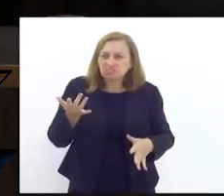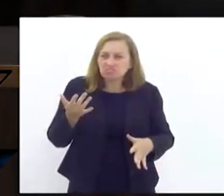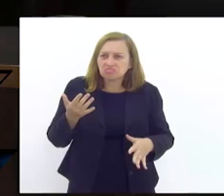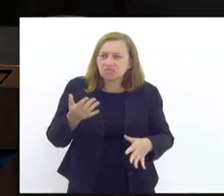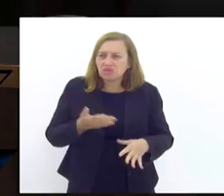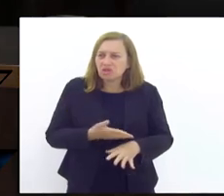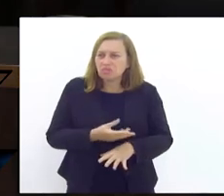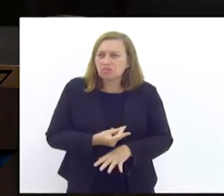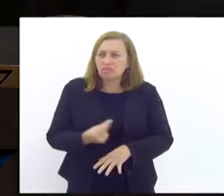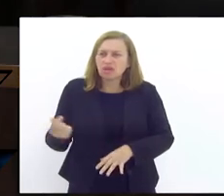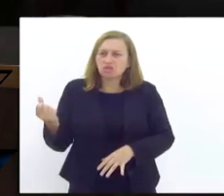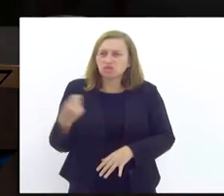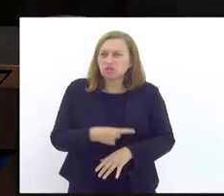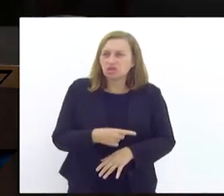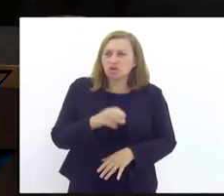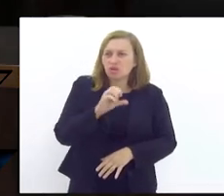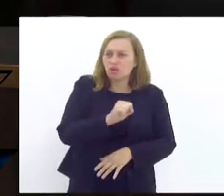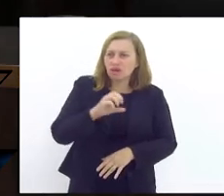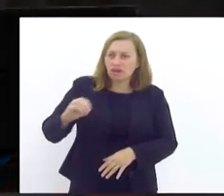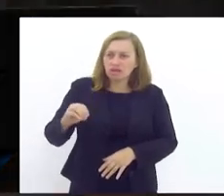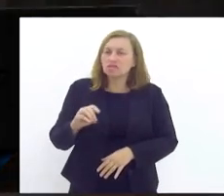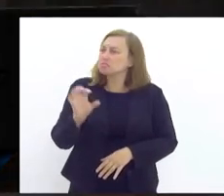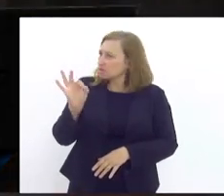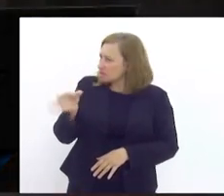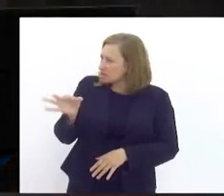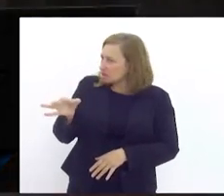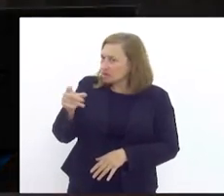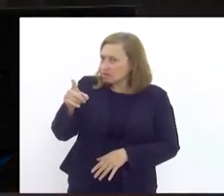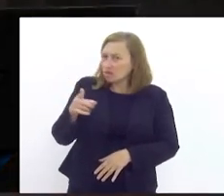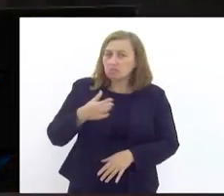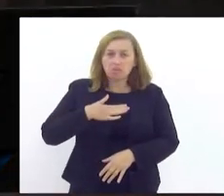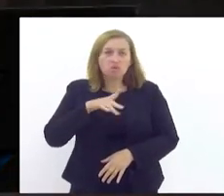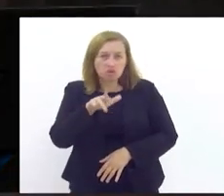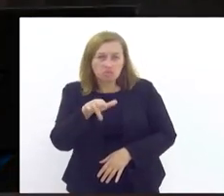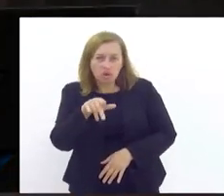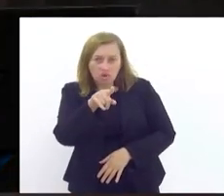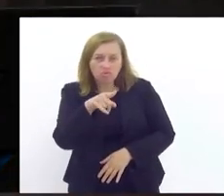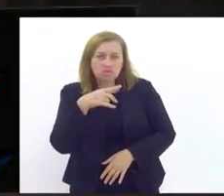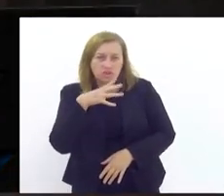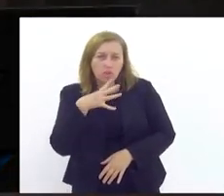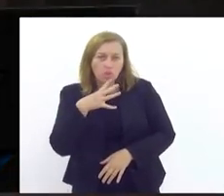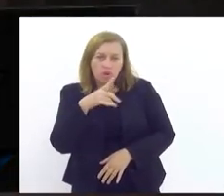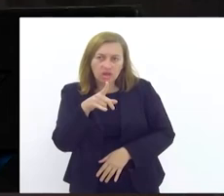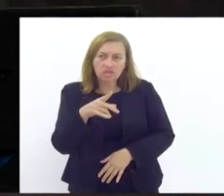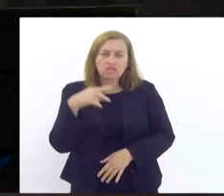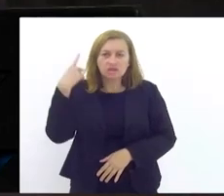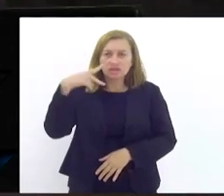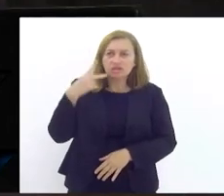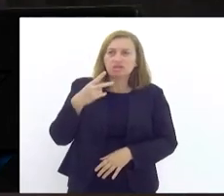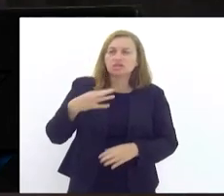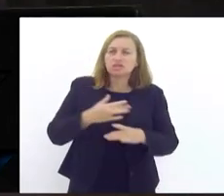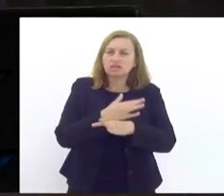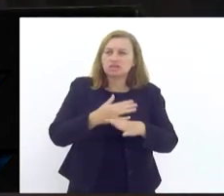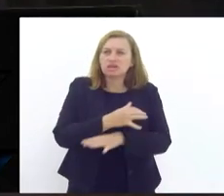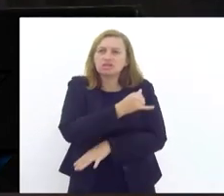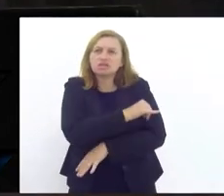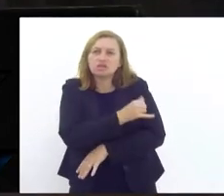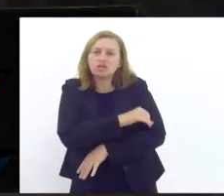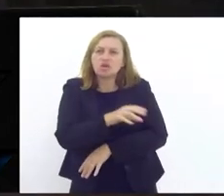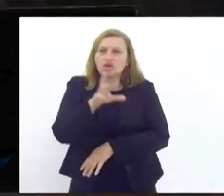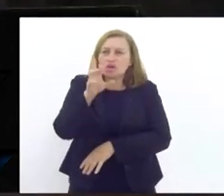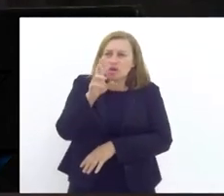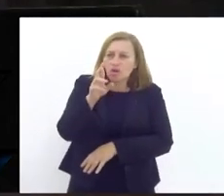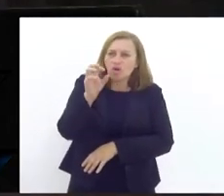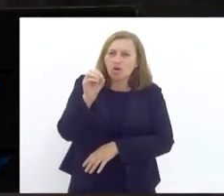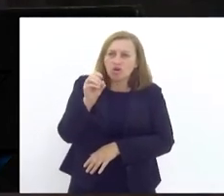oestes Presidente discussão não é essa é uma discussão legítima meu irmão uma excelência bem sabe Vereador na Cidade do Rio de Janeiro Vereador Rogério Amorim